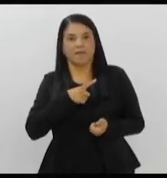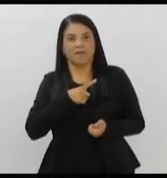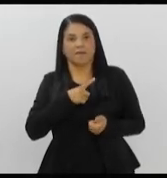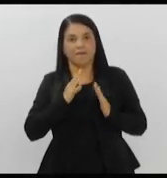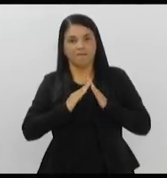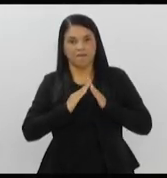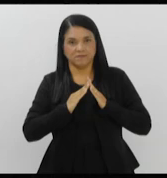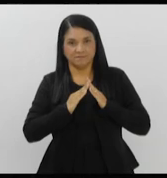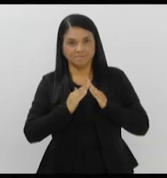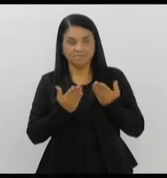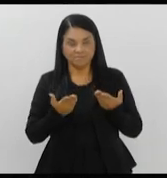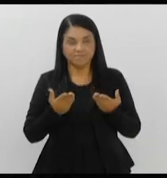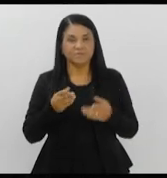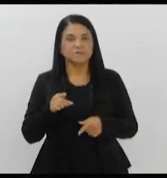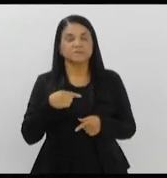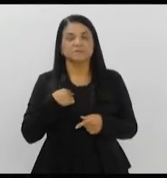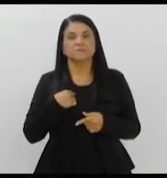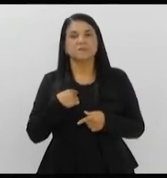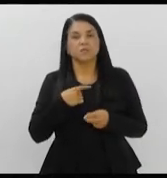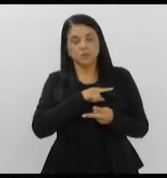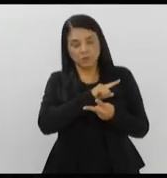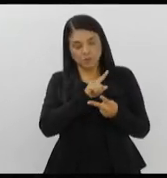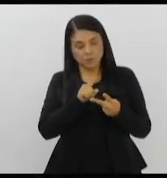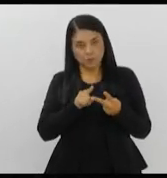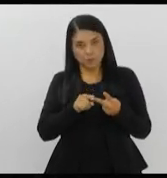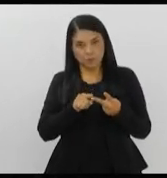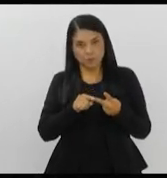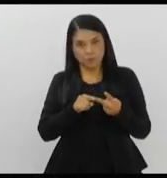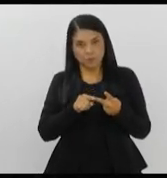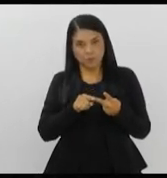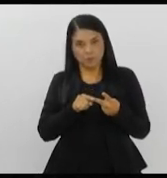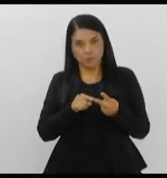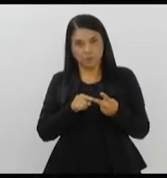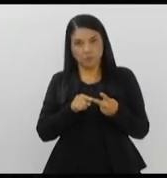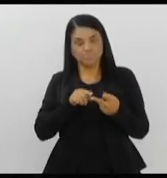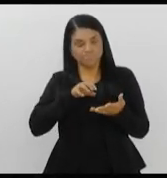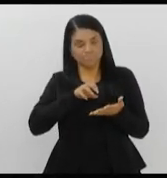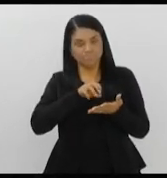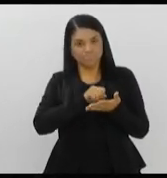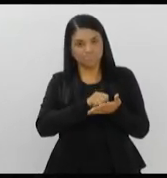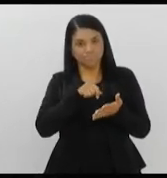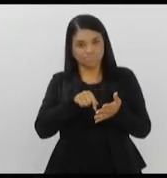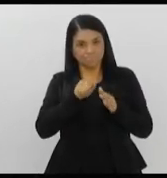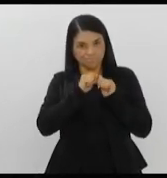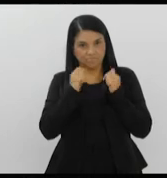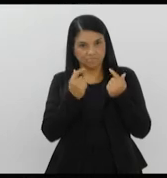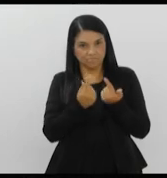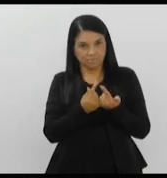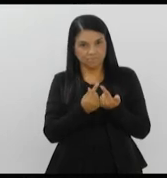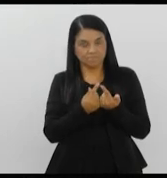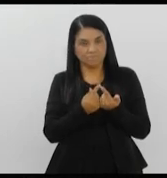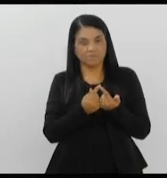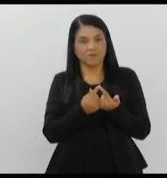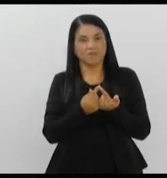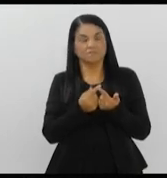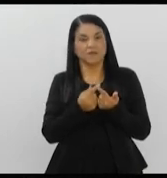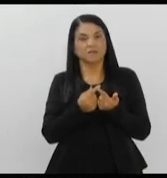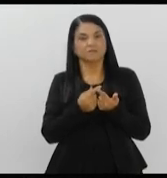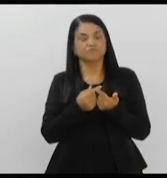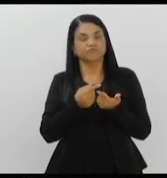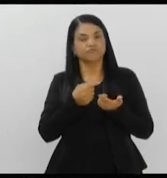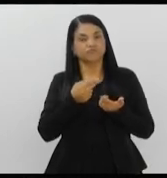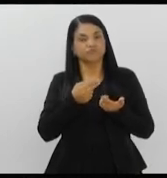gente... quero deixar aqui grifado nos anais dessa casa de que a gente já vai notificar